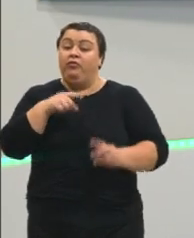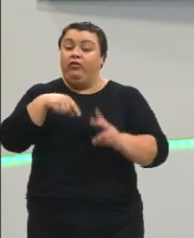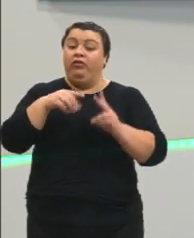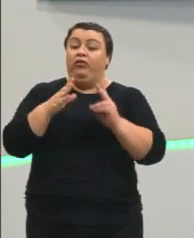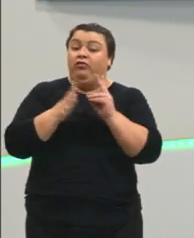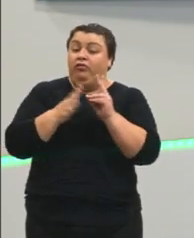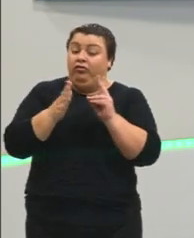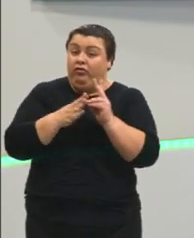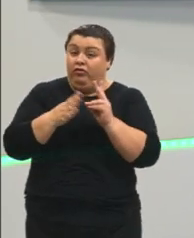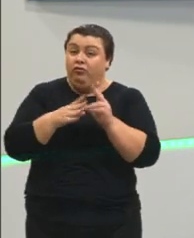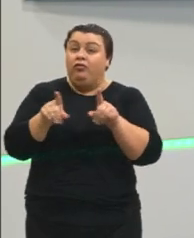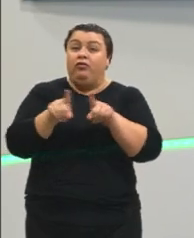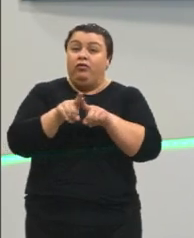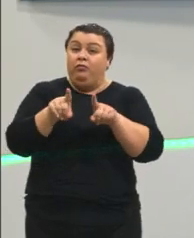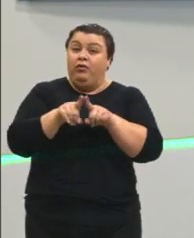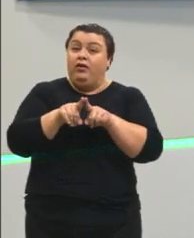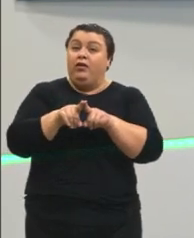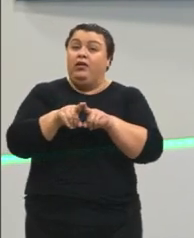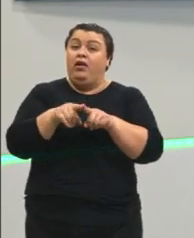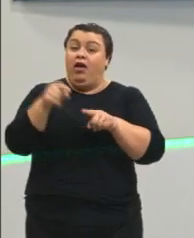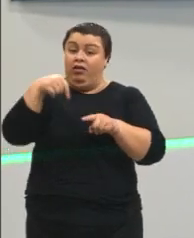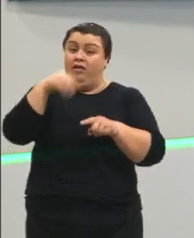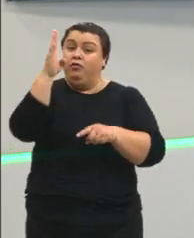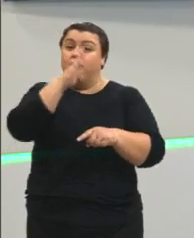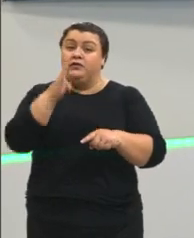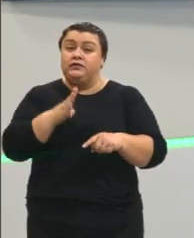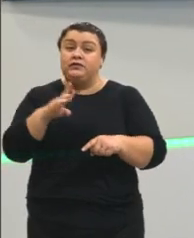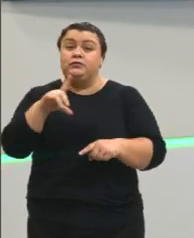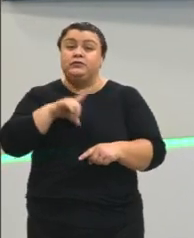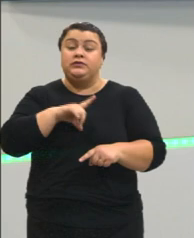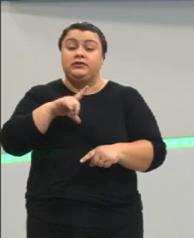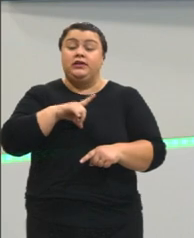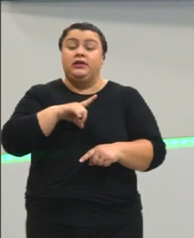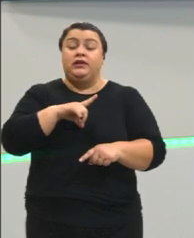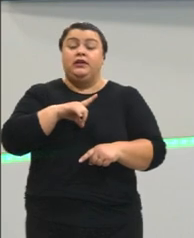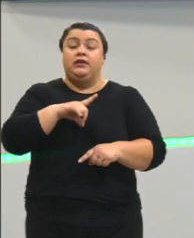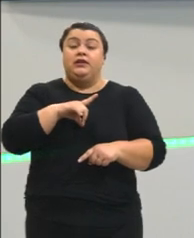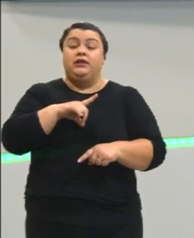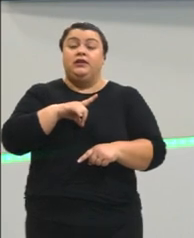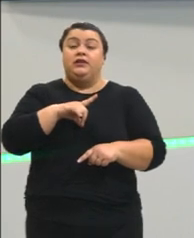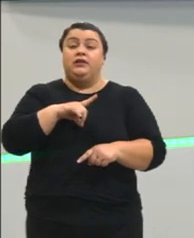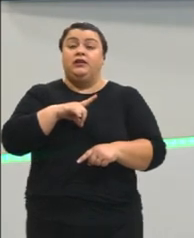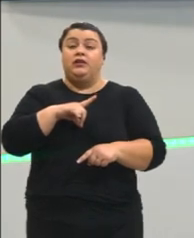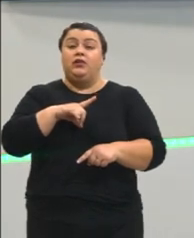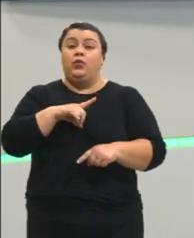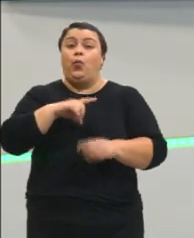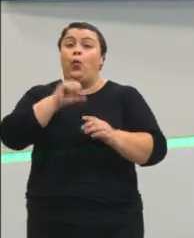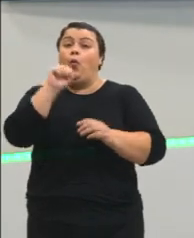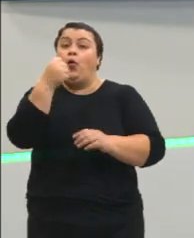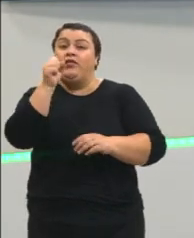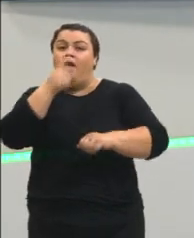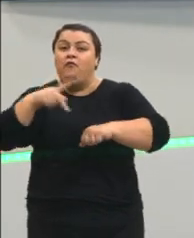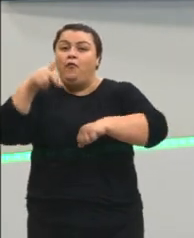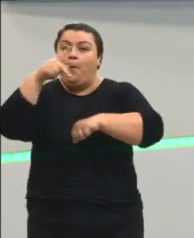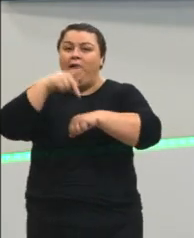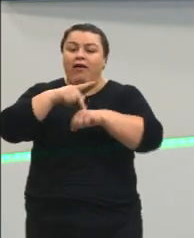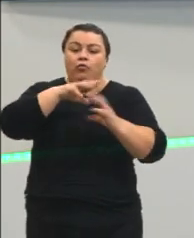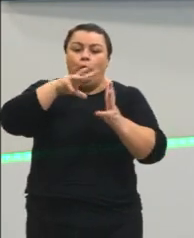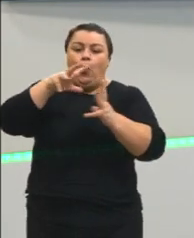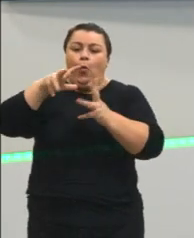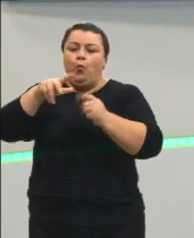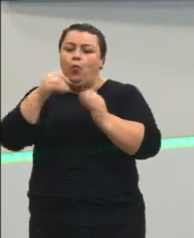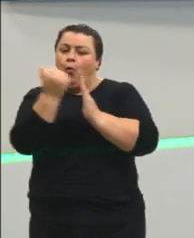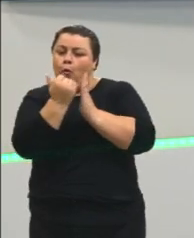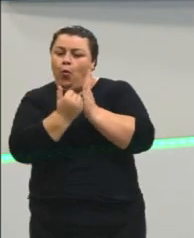índios e por isso a gente tem aqui no Brasil a gente é considerado o 8º país do mundo com